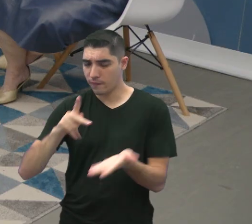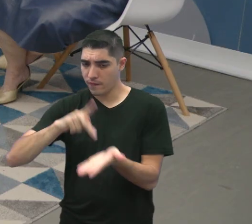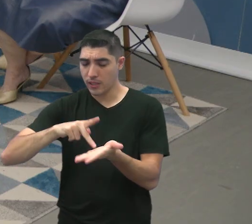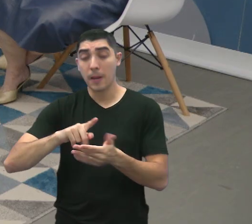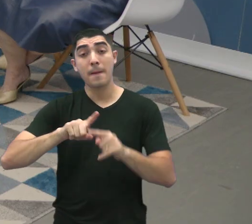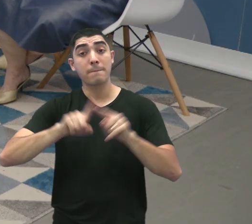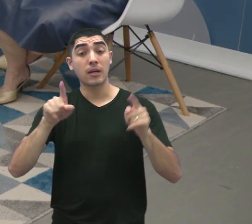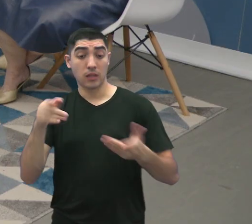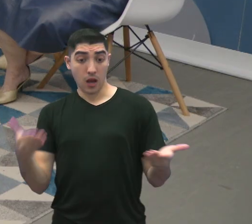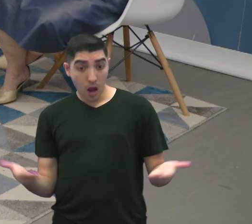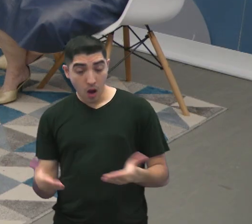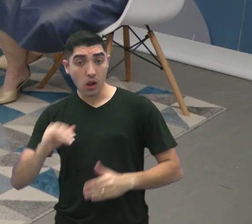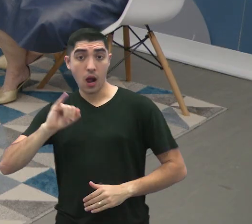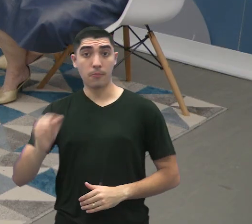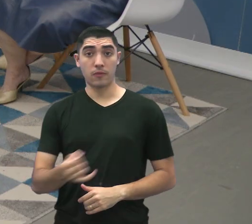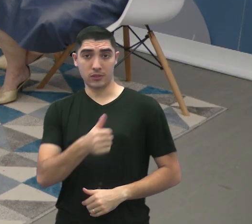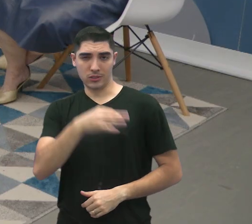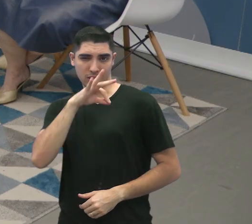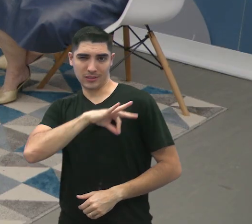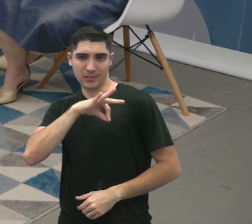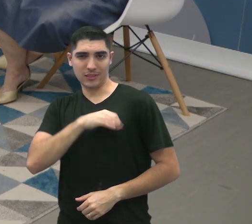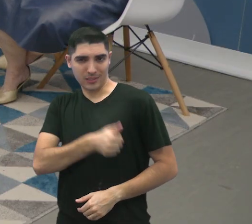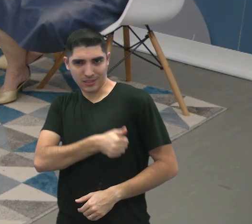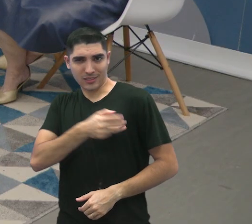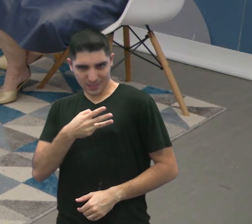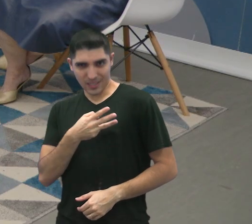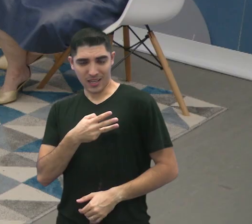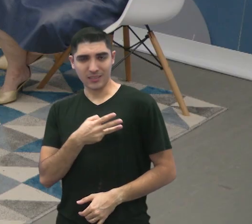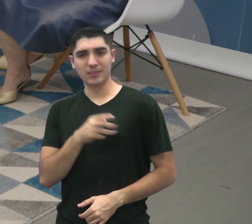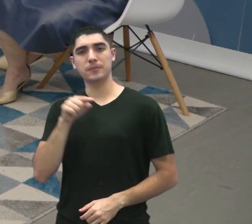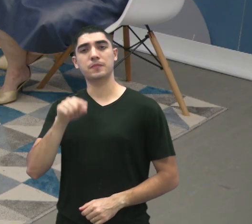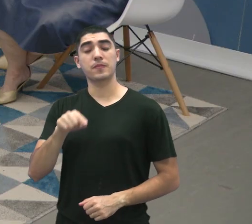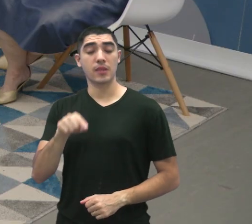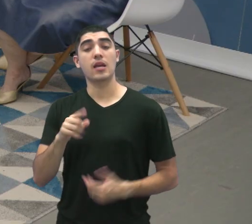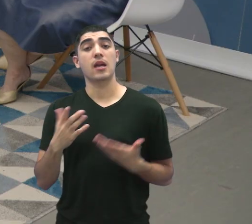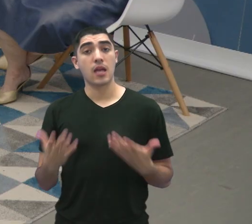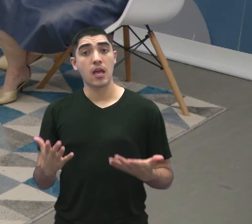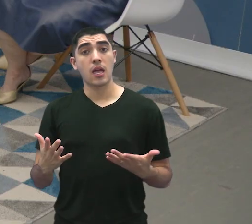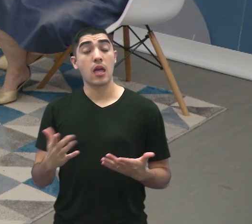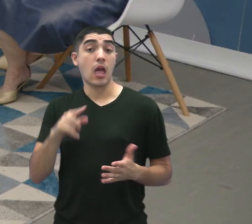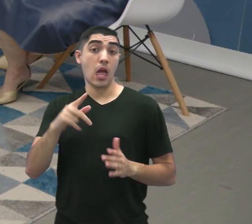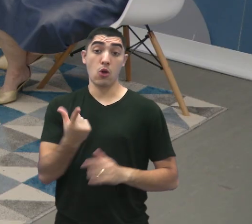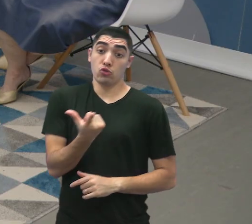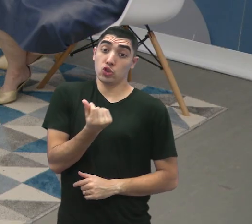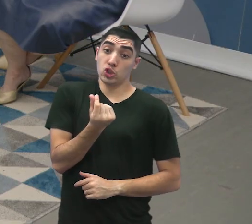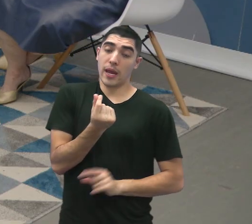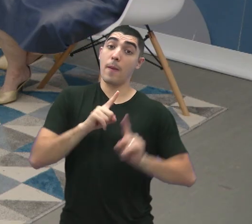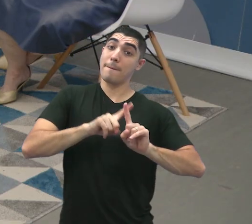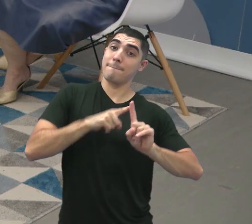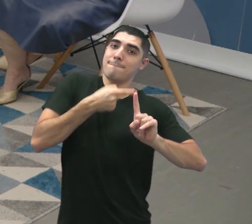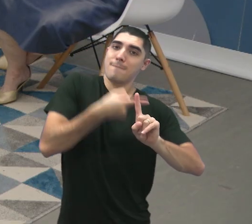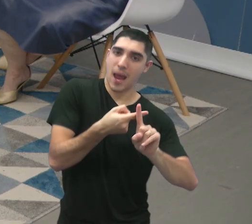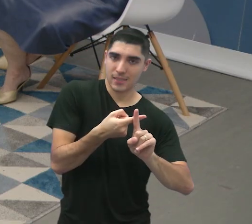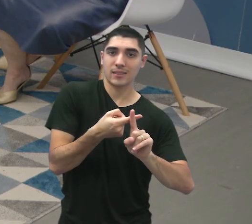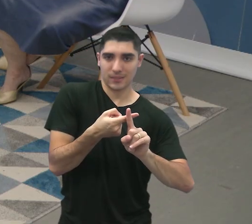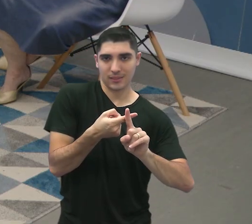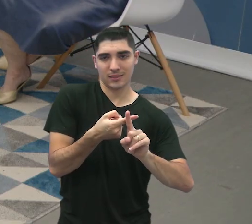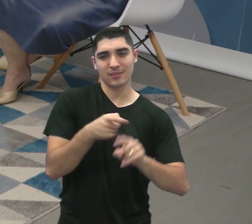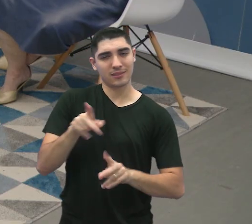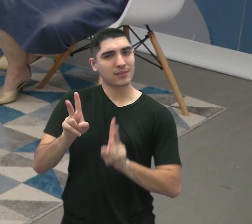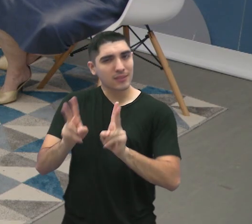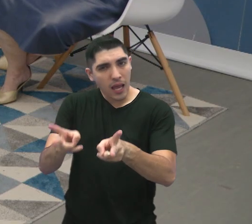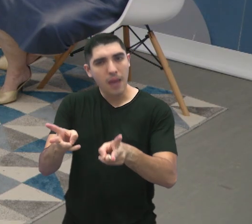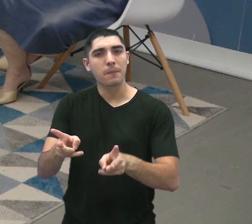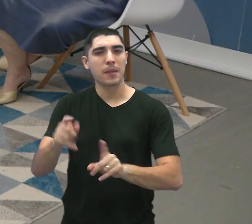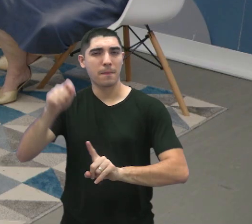o 13º, né, como definição realmente, ele é um dinheiro extra que entra no final do